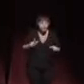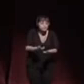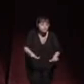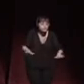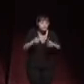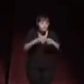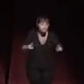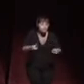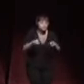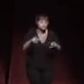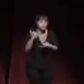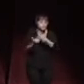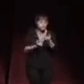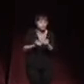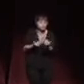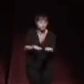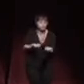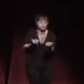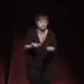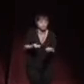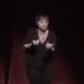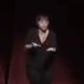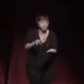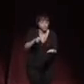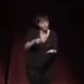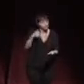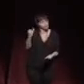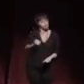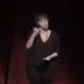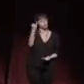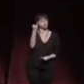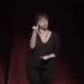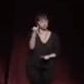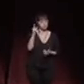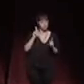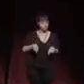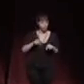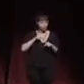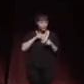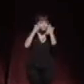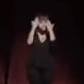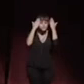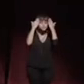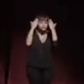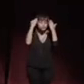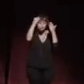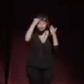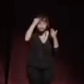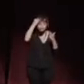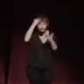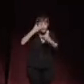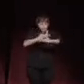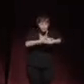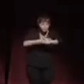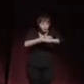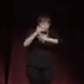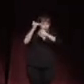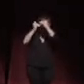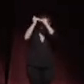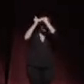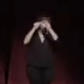da brincadeira, como algo vital dentro da psique de um bebê e como algo vital para a construção familiar.